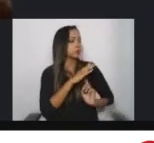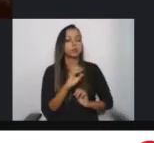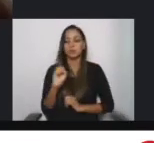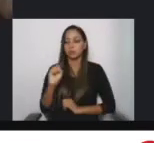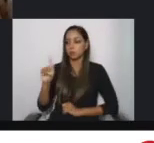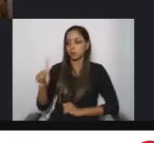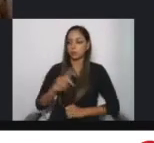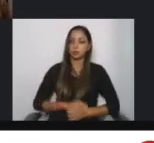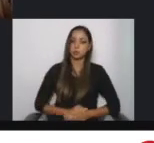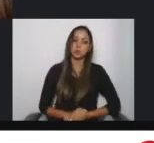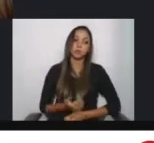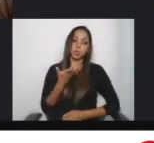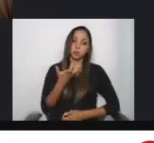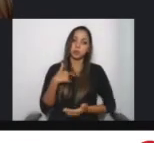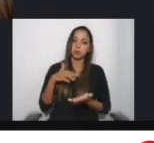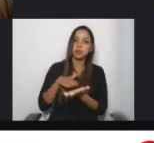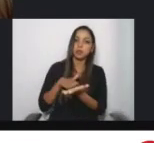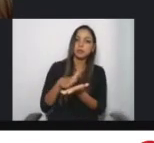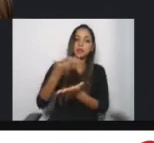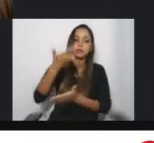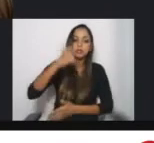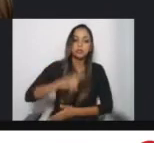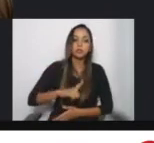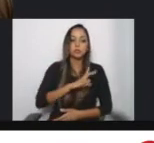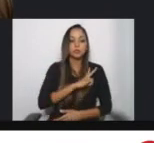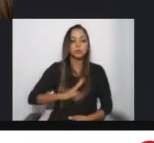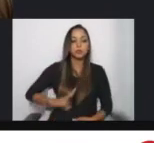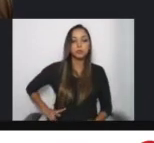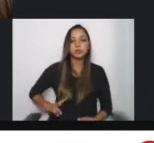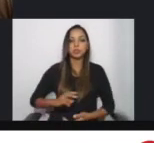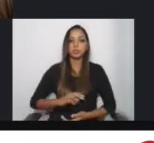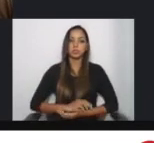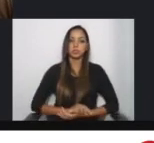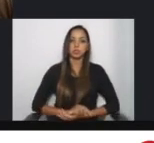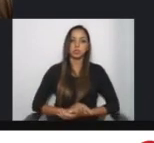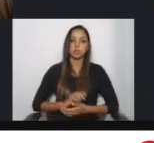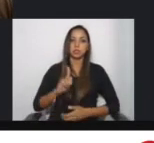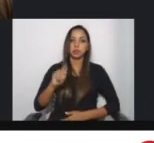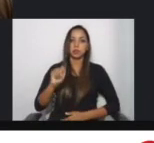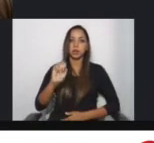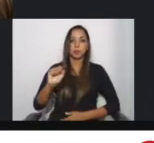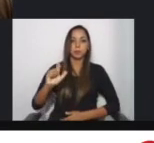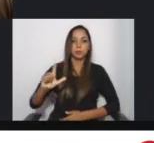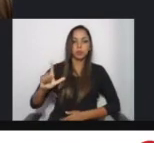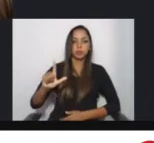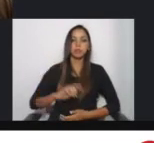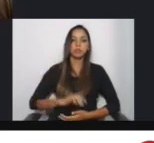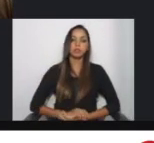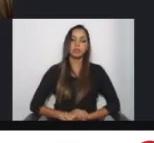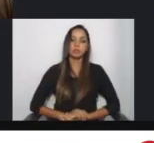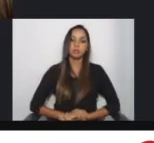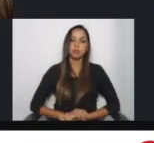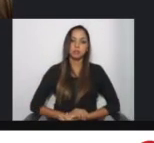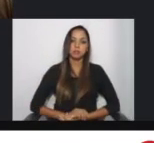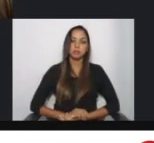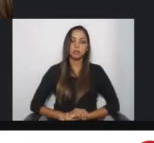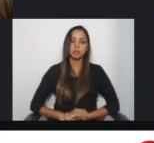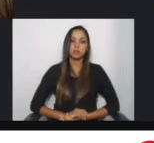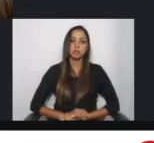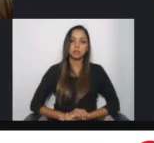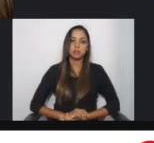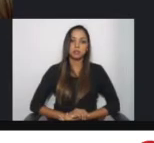Quero parabenizar mais uma vez o vereador, né, Gabriel, desde o momento que